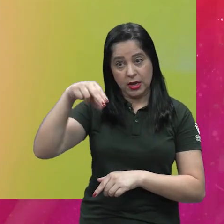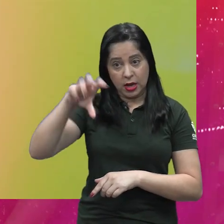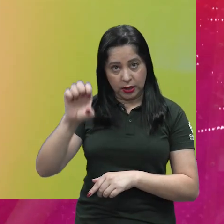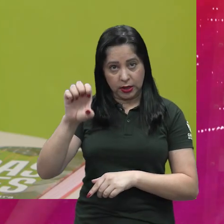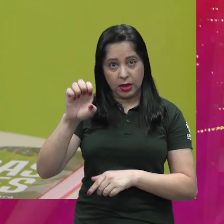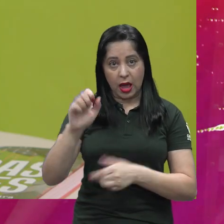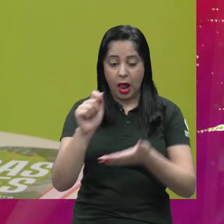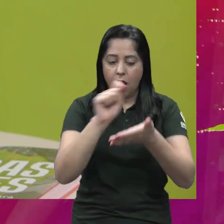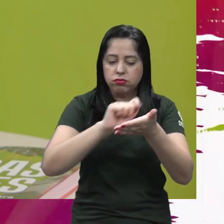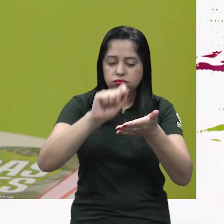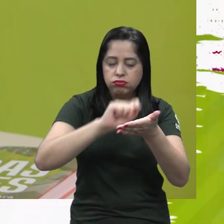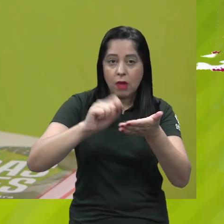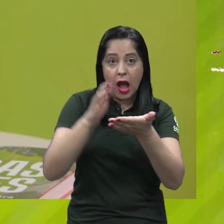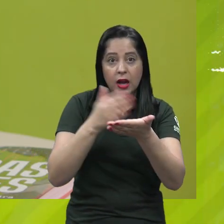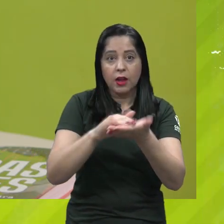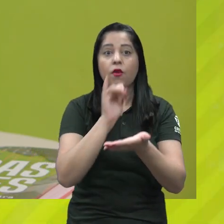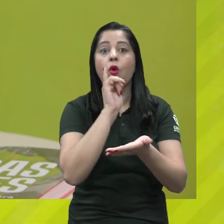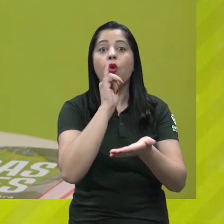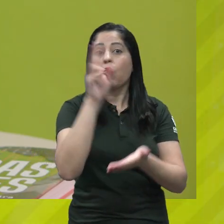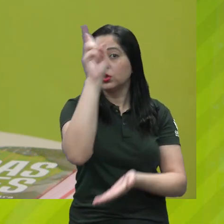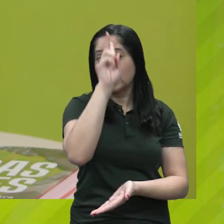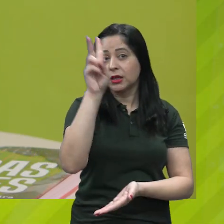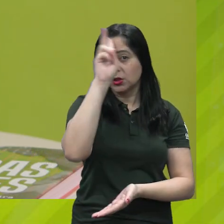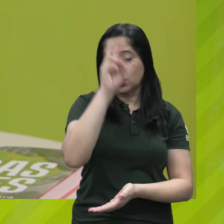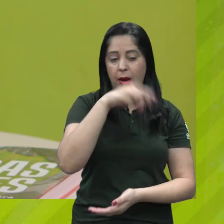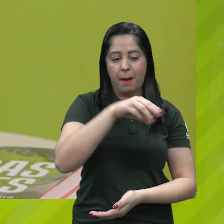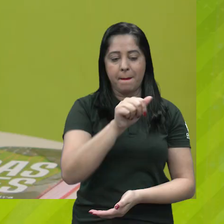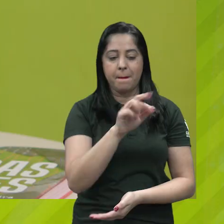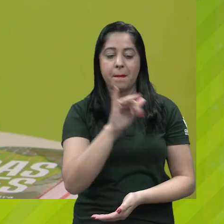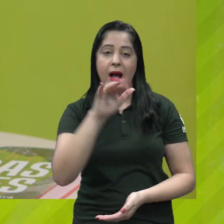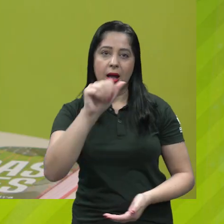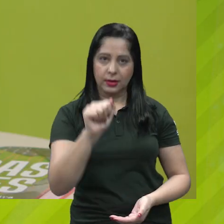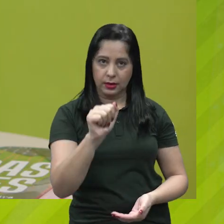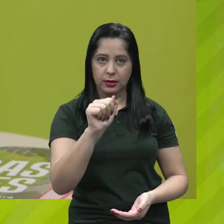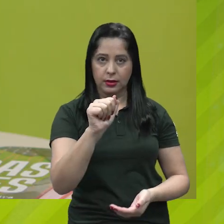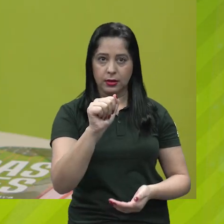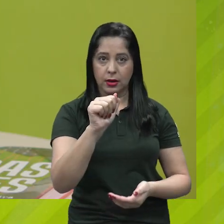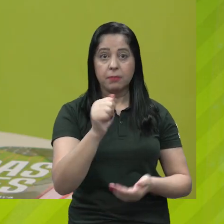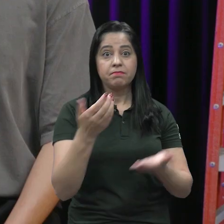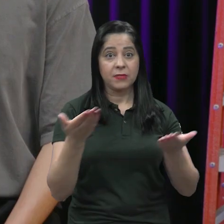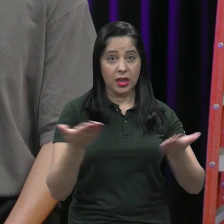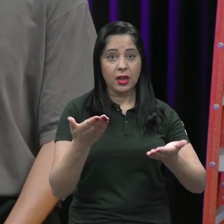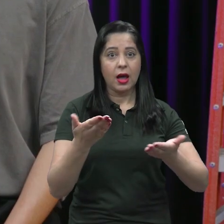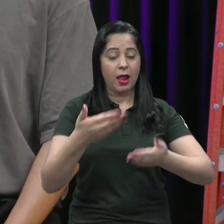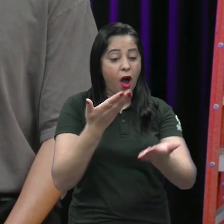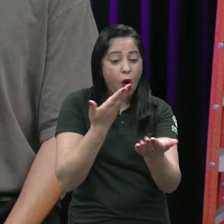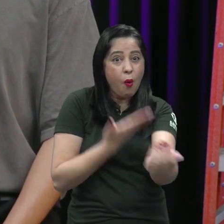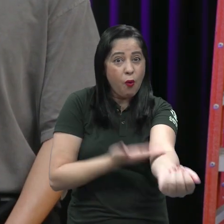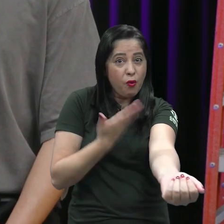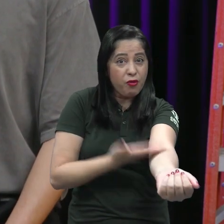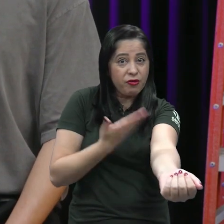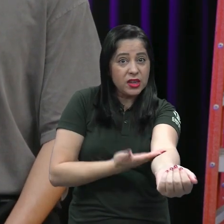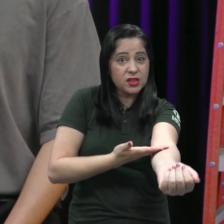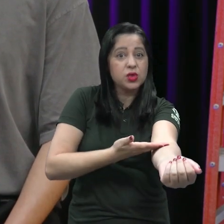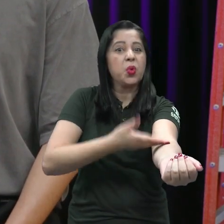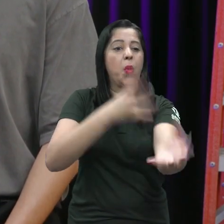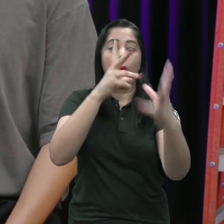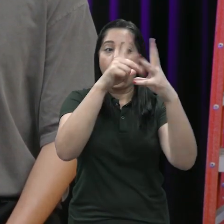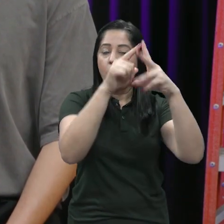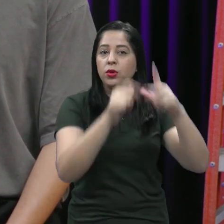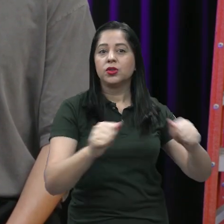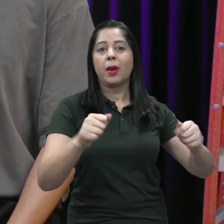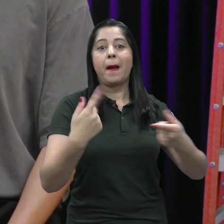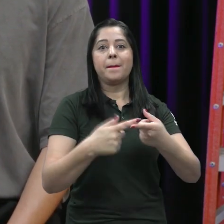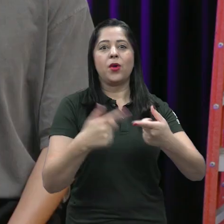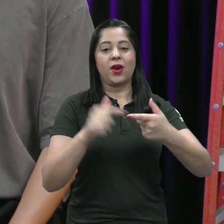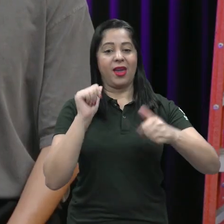das autoras do livro que conta a história de Maria das Dores, que encontrou na literatura uma forma de sobreviver e superar